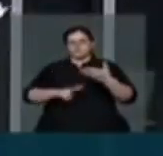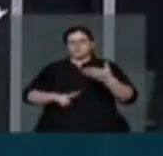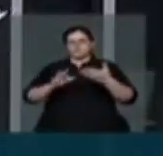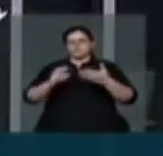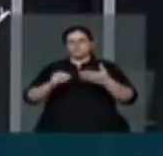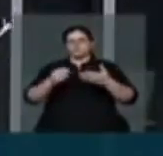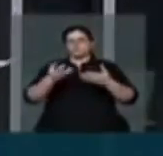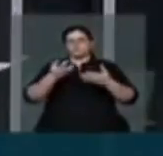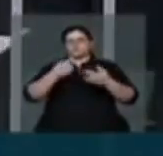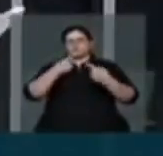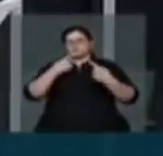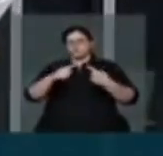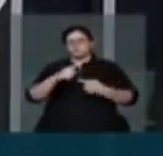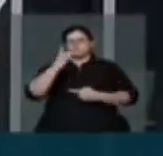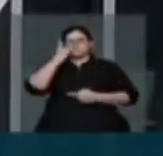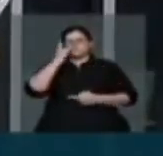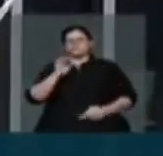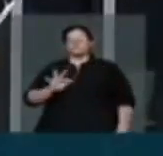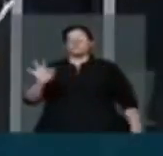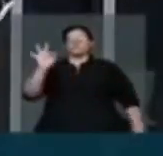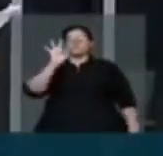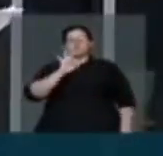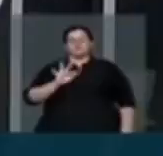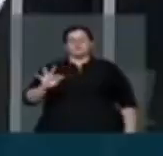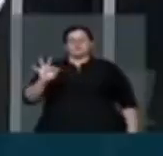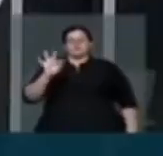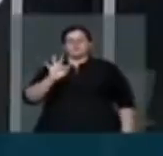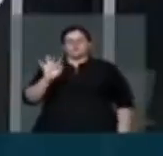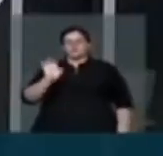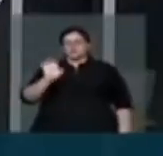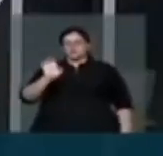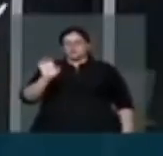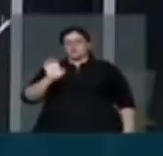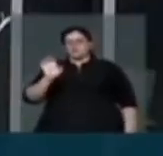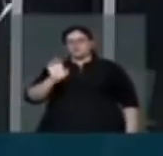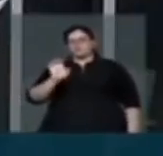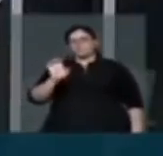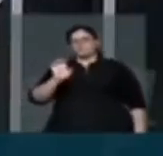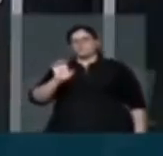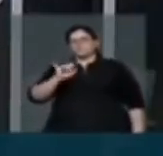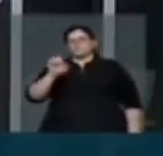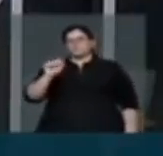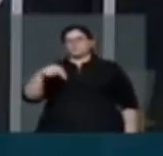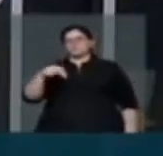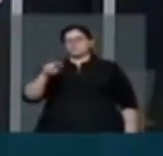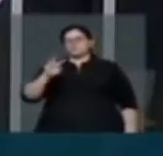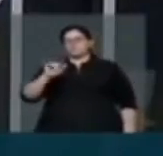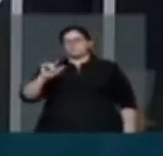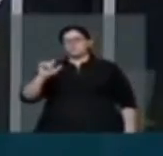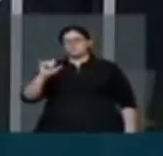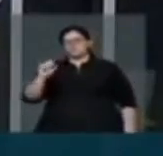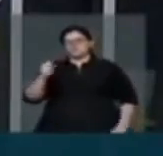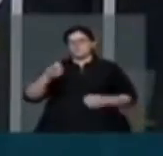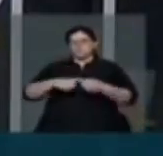ponderações. O deputado federal e ativista gay Jean Willis, do PSOL do Rio de Janeiro, voltou a atacar o